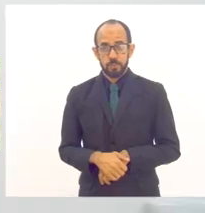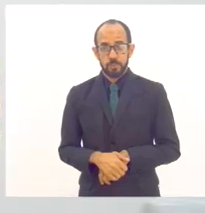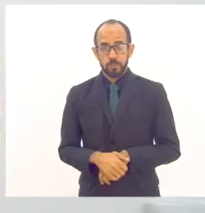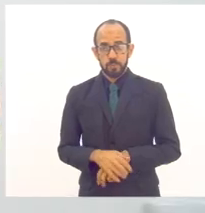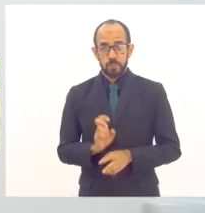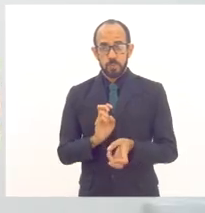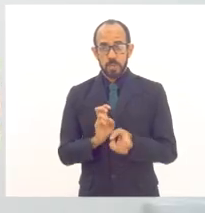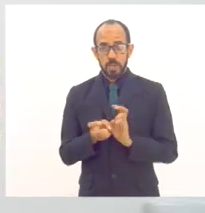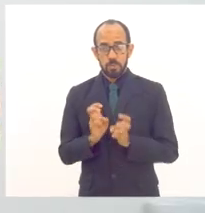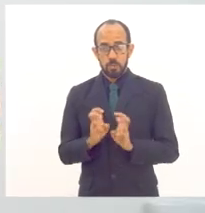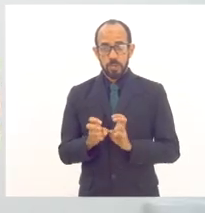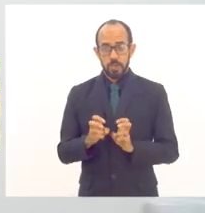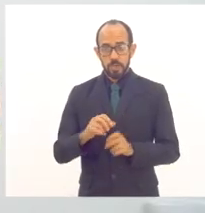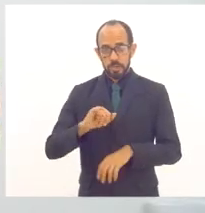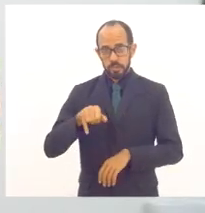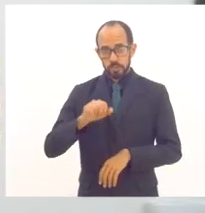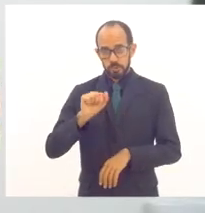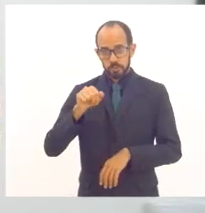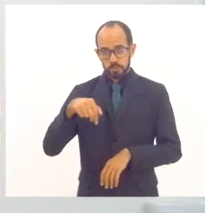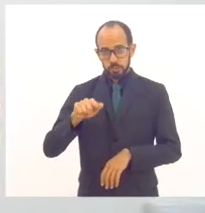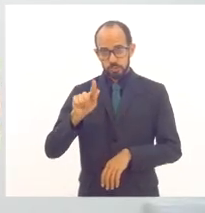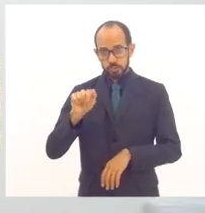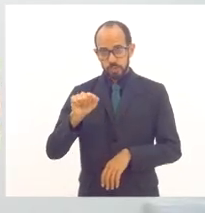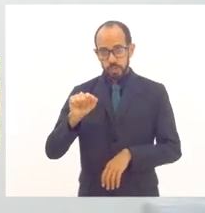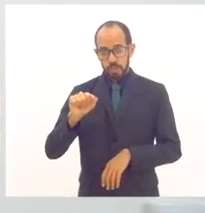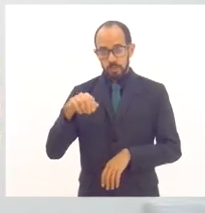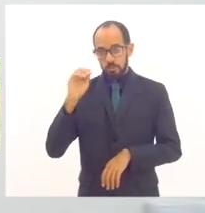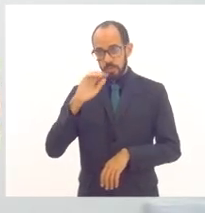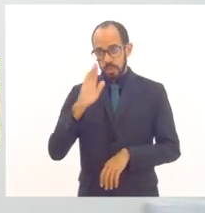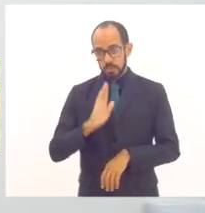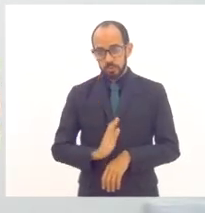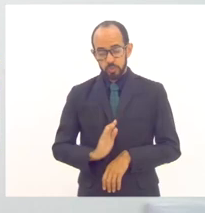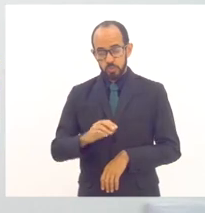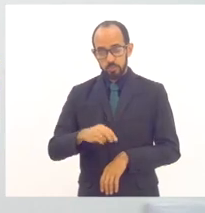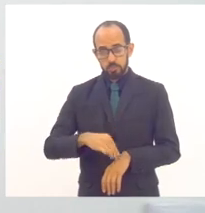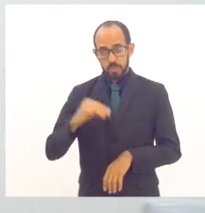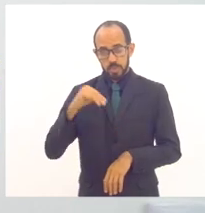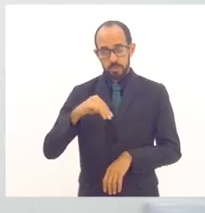Capoeira Ginga Brasil, mestre Efraim,